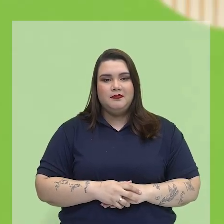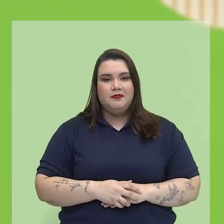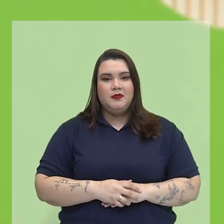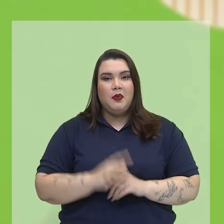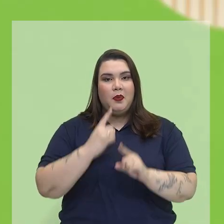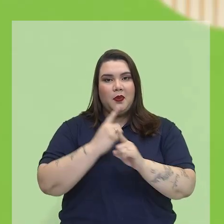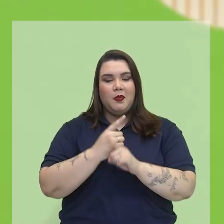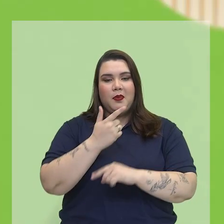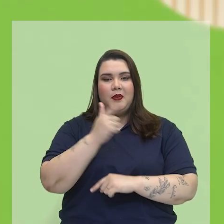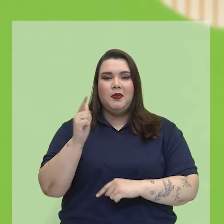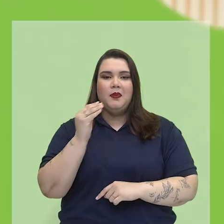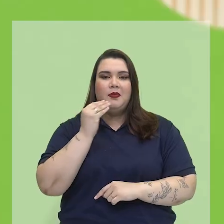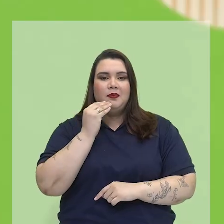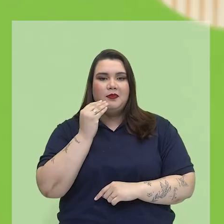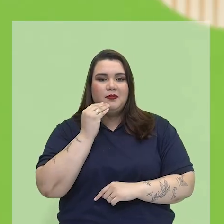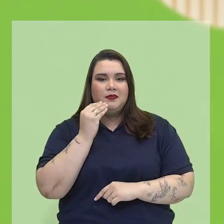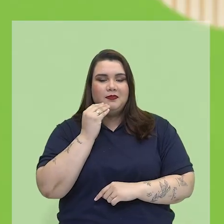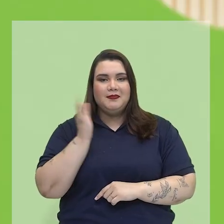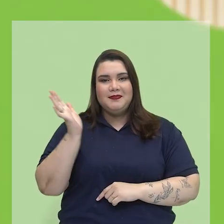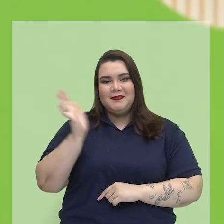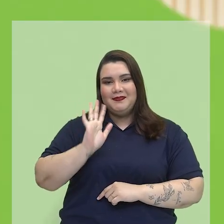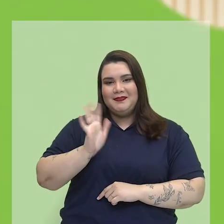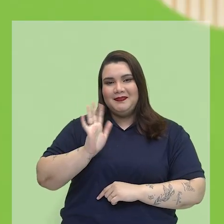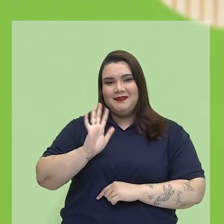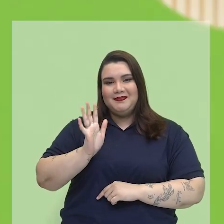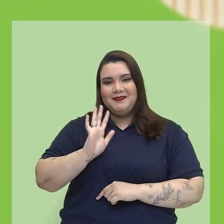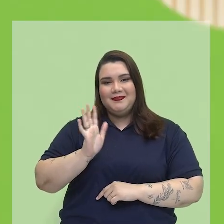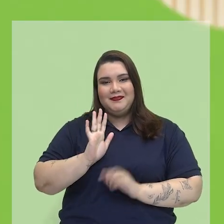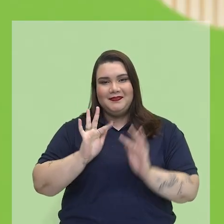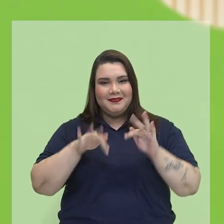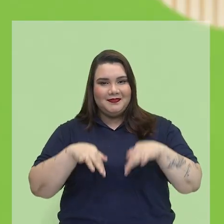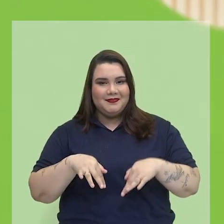aqui em outra oportunidade. Encerro a aula de